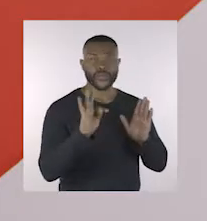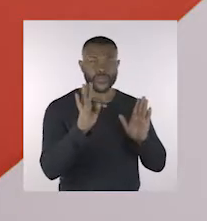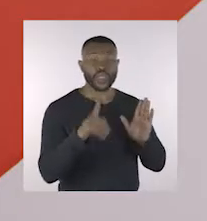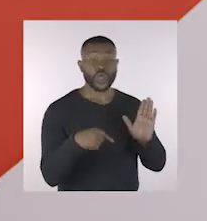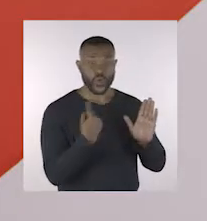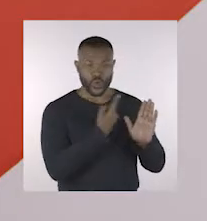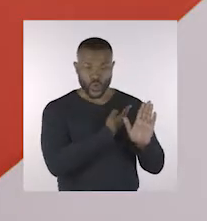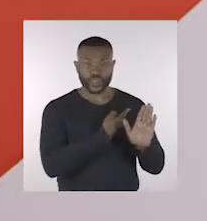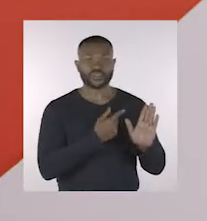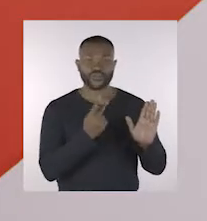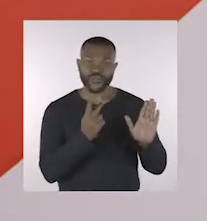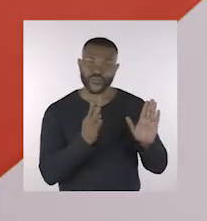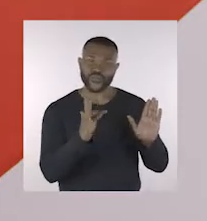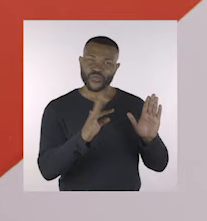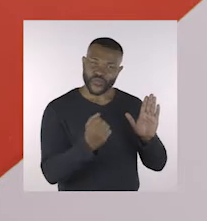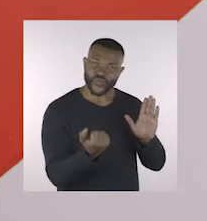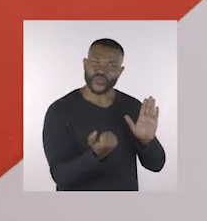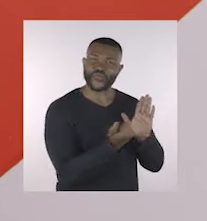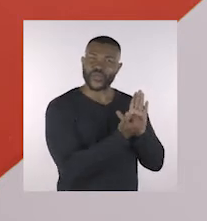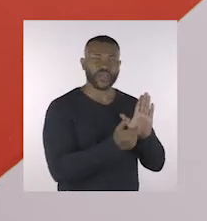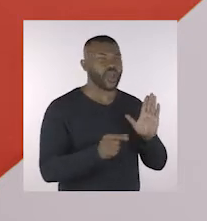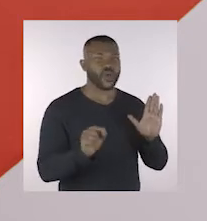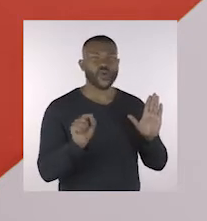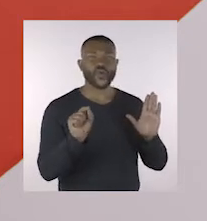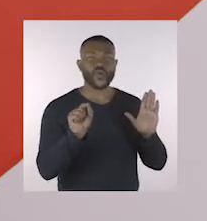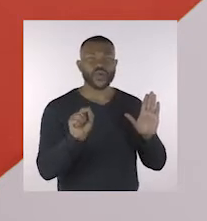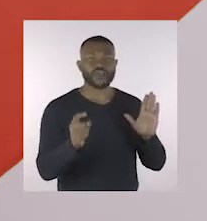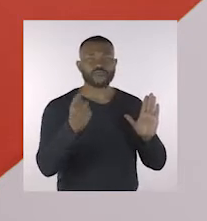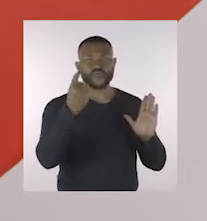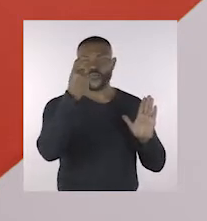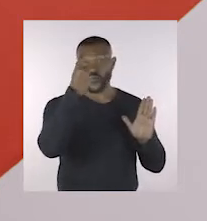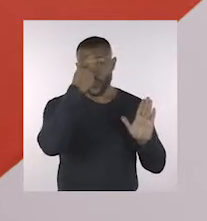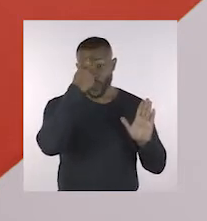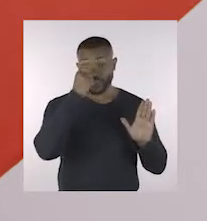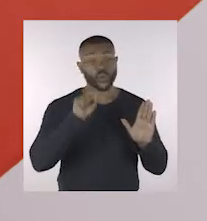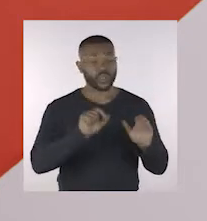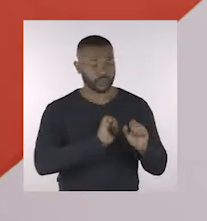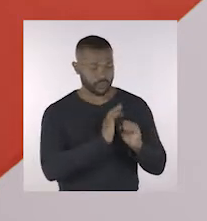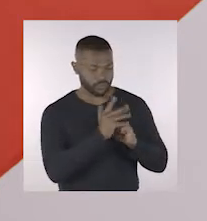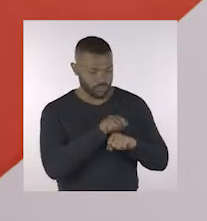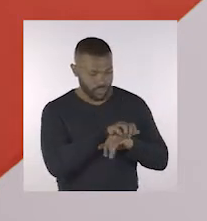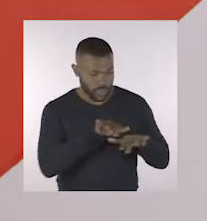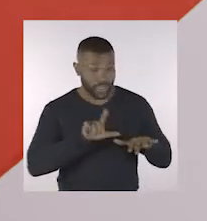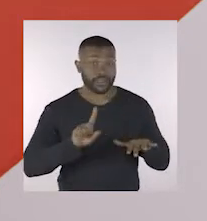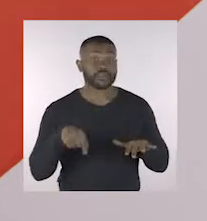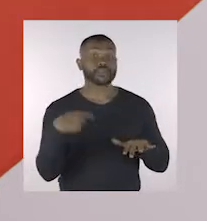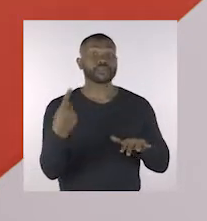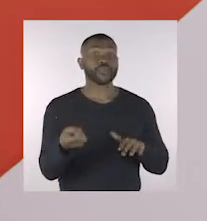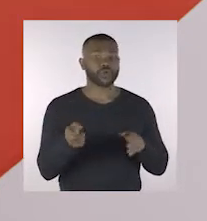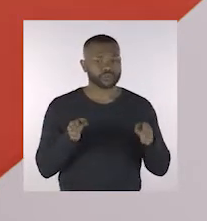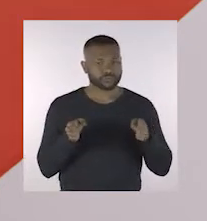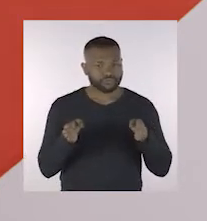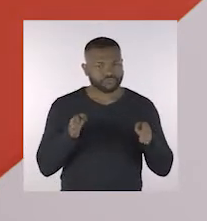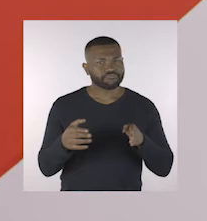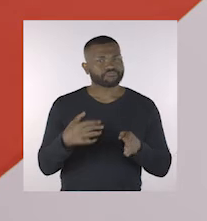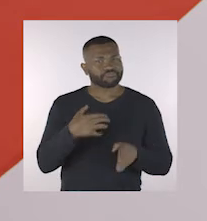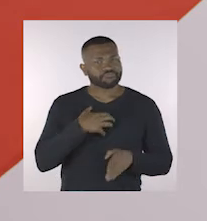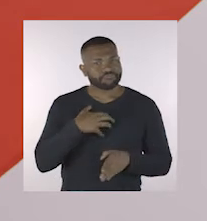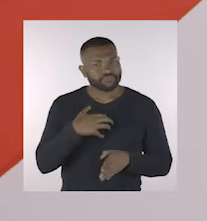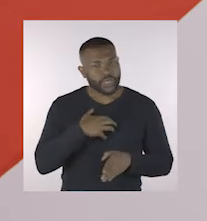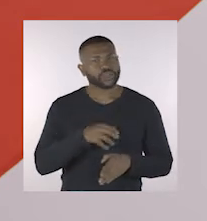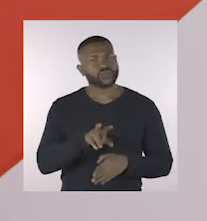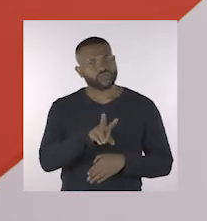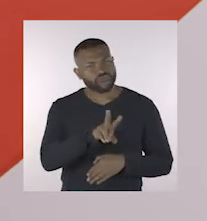e nós vamos deixar as nossas marcas e os vão ser marcas que pensa o póximo anemia vai ser uma outra coisa